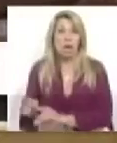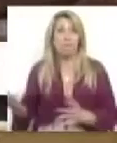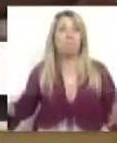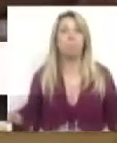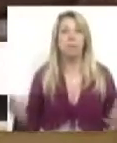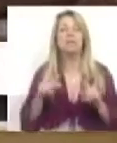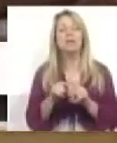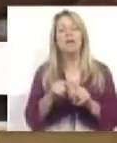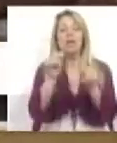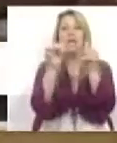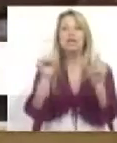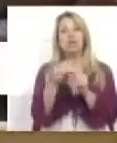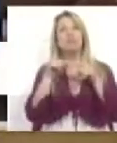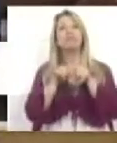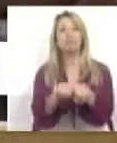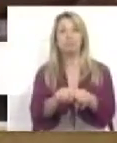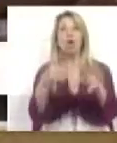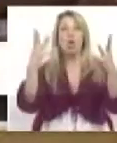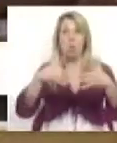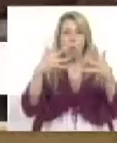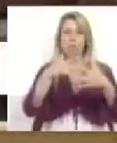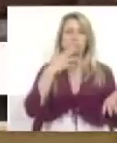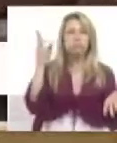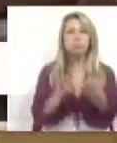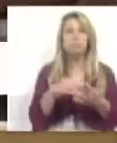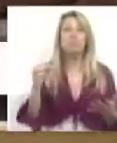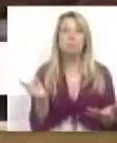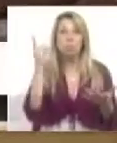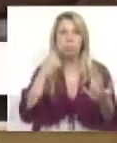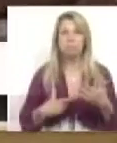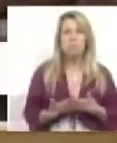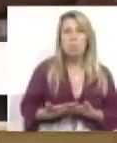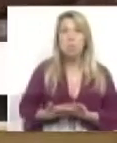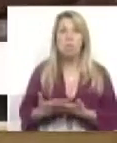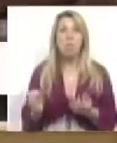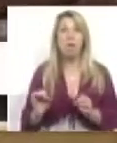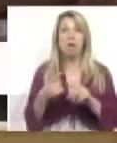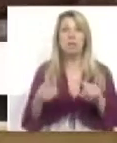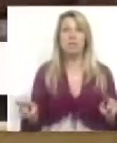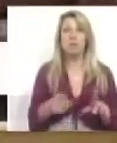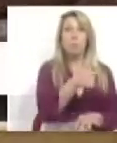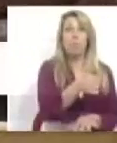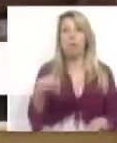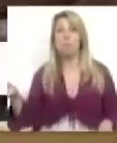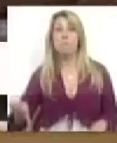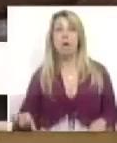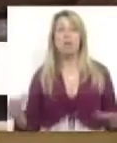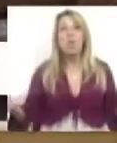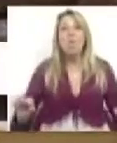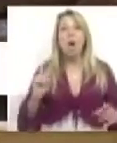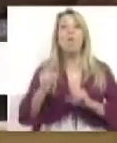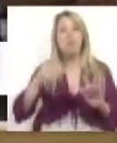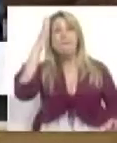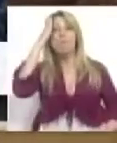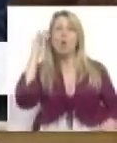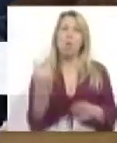segredo bancário, de empresas fictícias e de contas fantasma, não há distinção entre o bem e o mal, não há distinção entre o que é